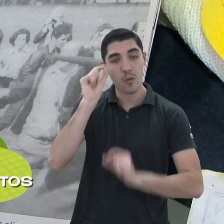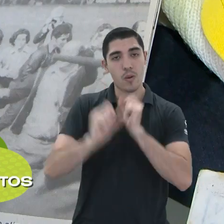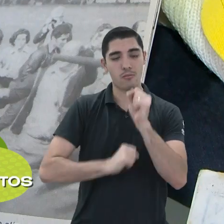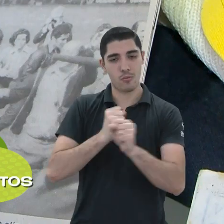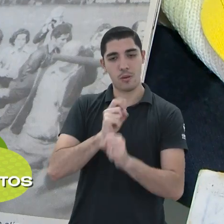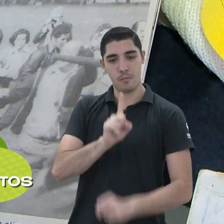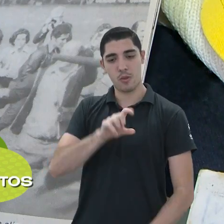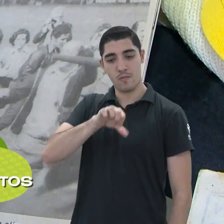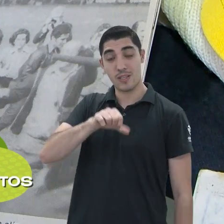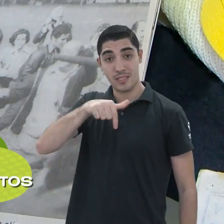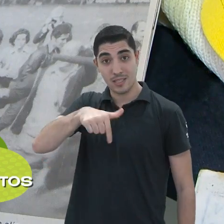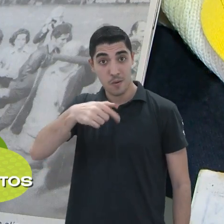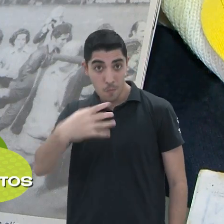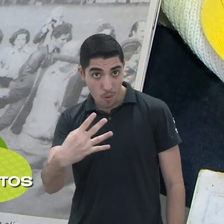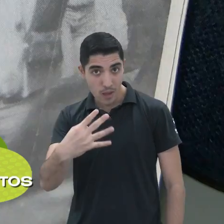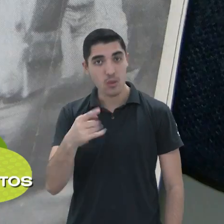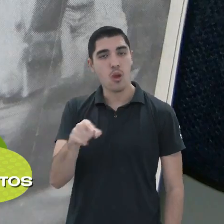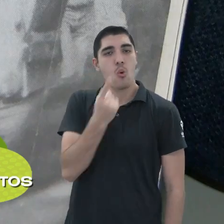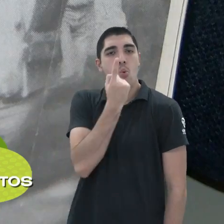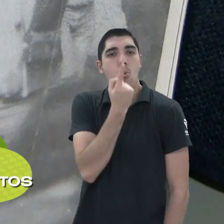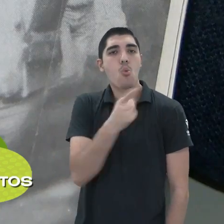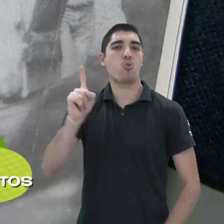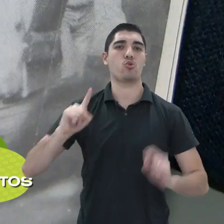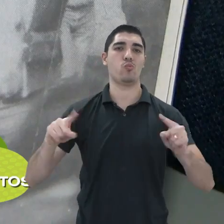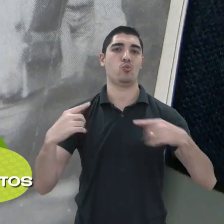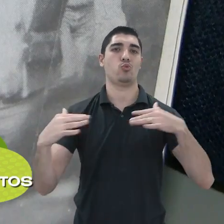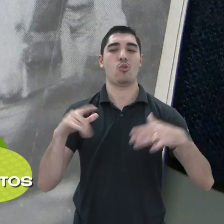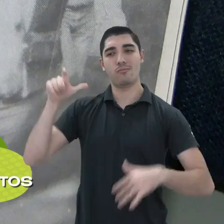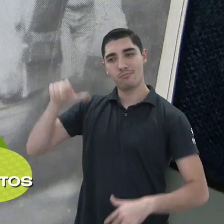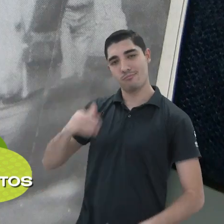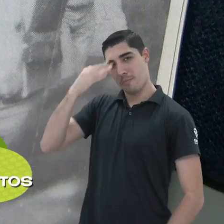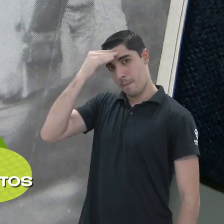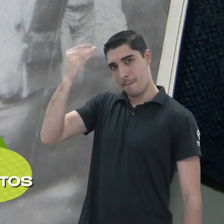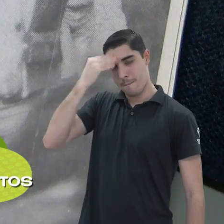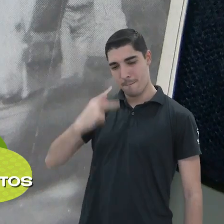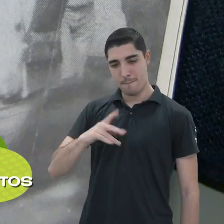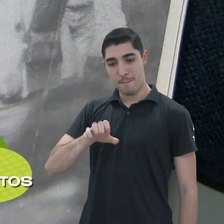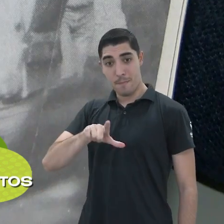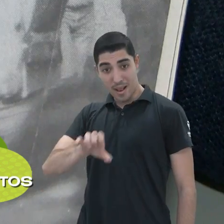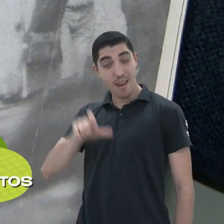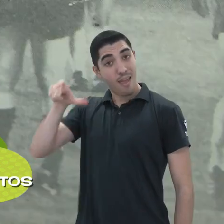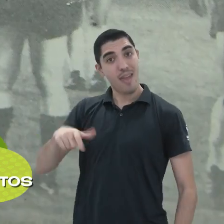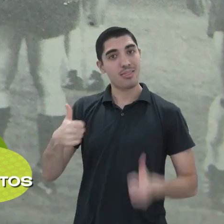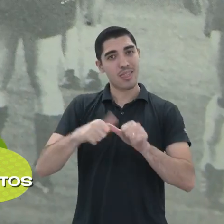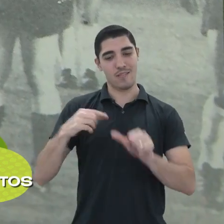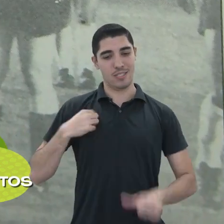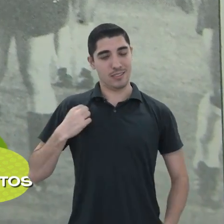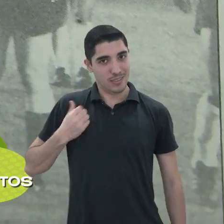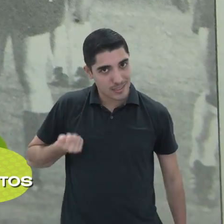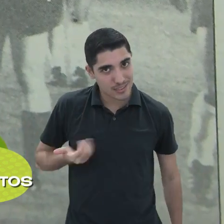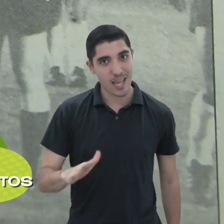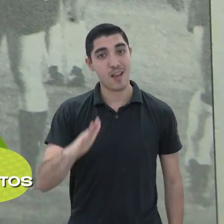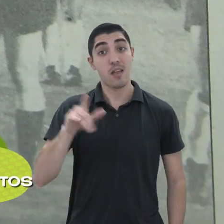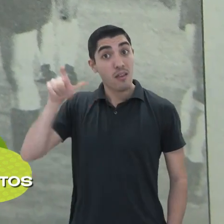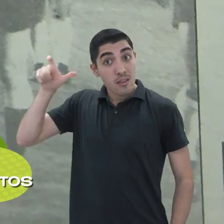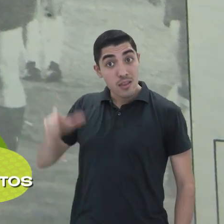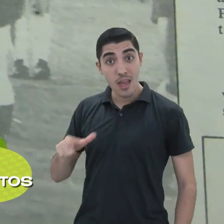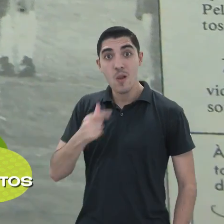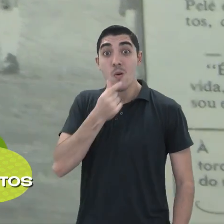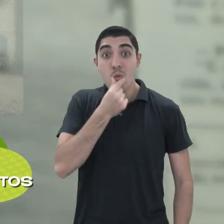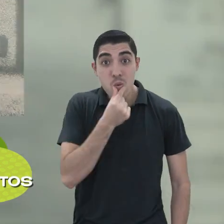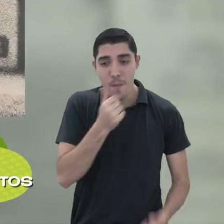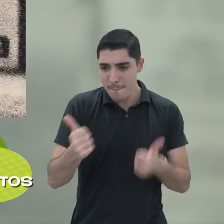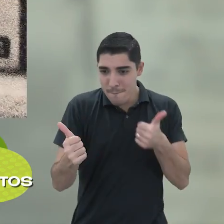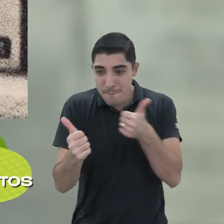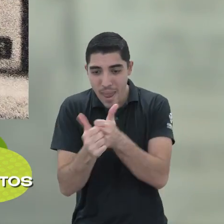em 1974, no último jogo de Pelé com a camisa do Santos. Era ele o árbitro que viu de